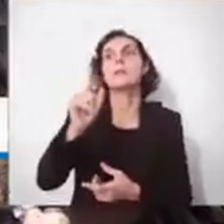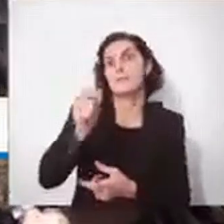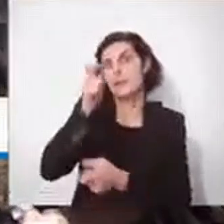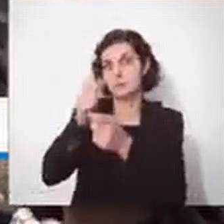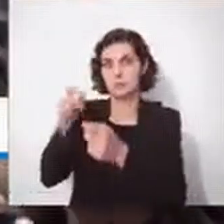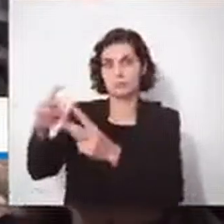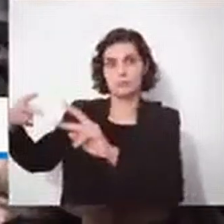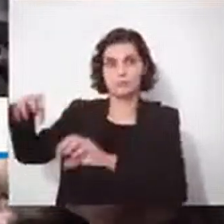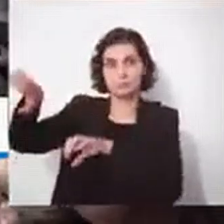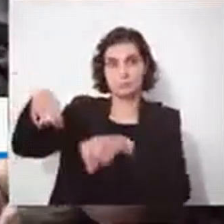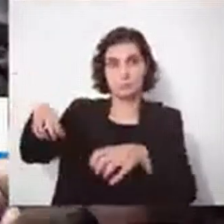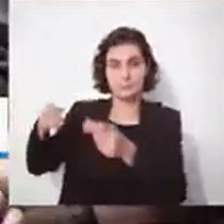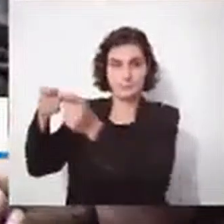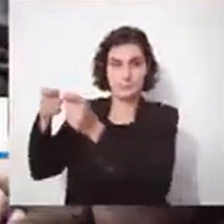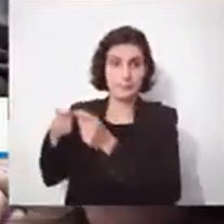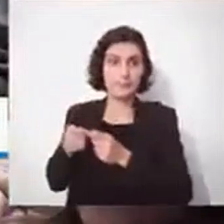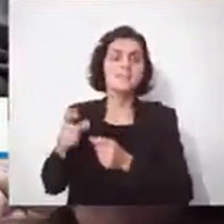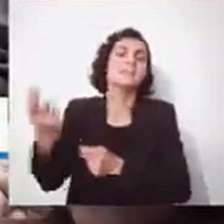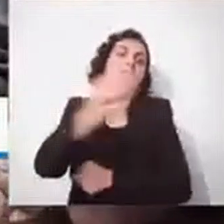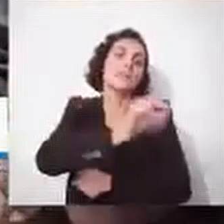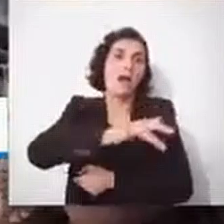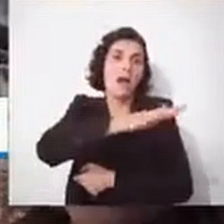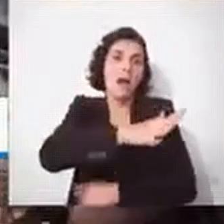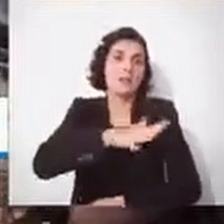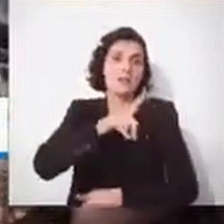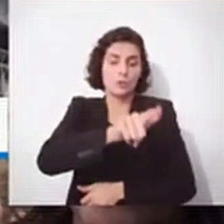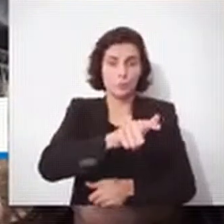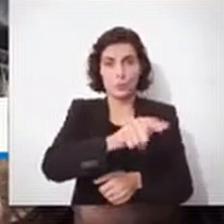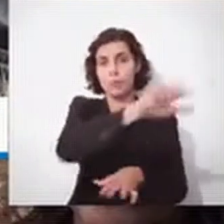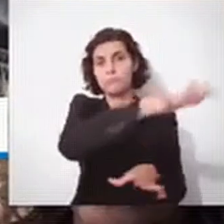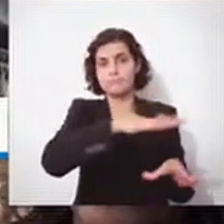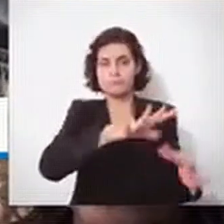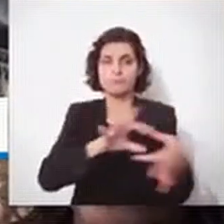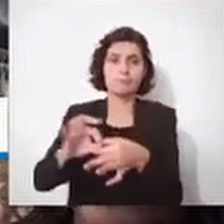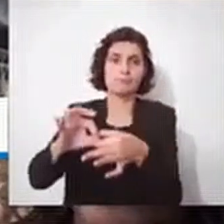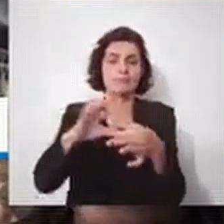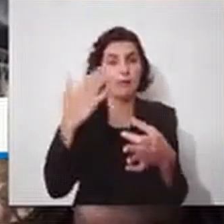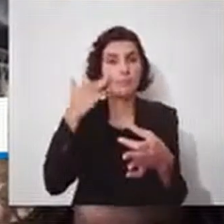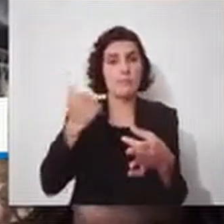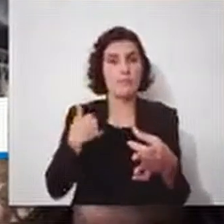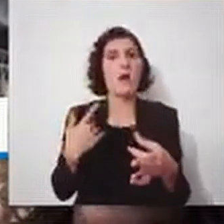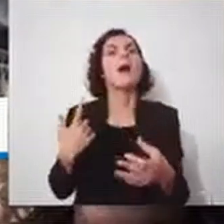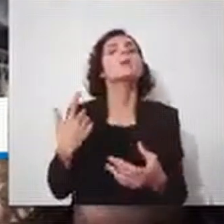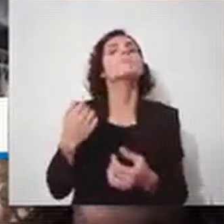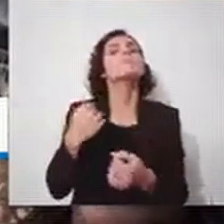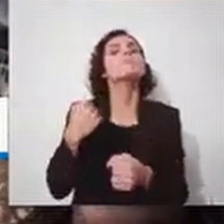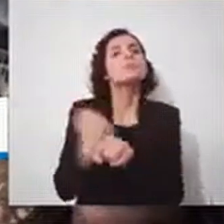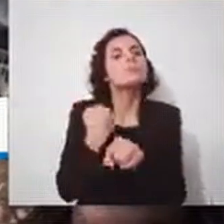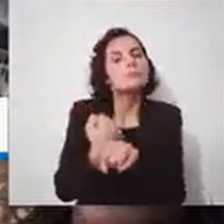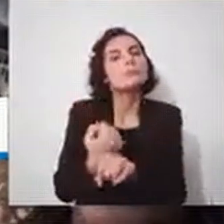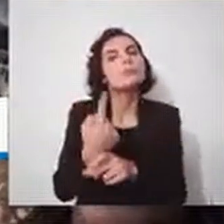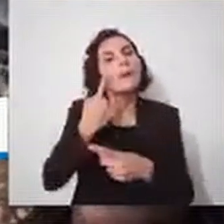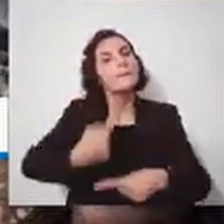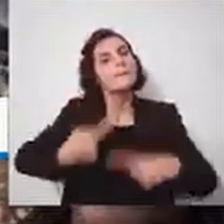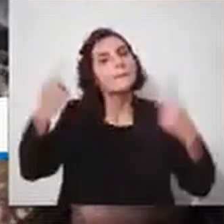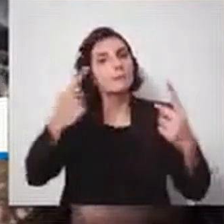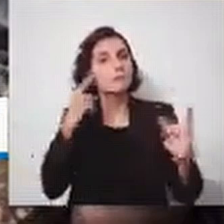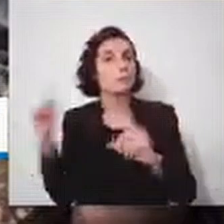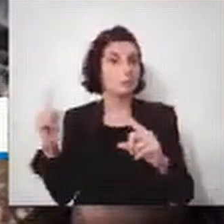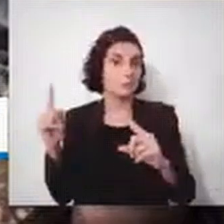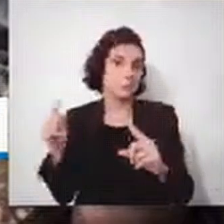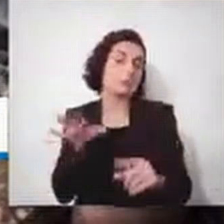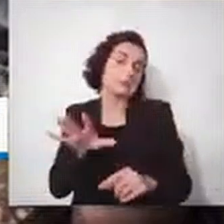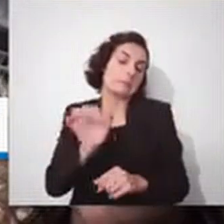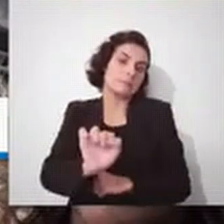para poder influenciar e criar sinergias necessárias para melhorar a oferta intermunicipal de transporte público. E nem sempre isto se